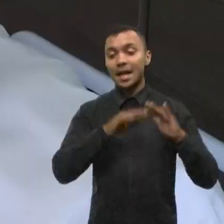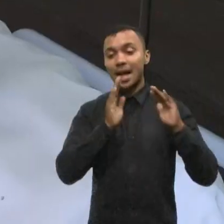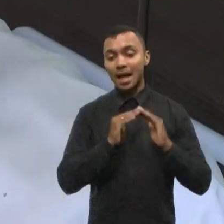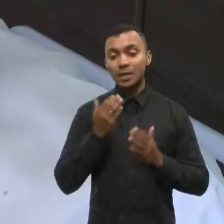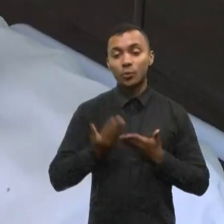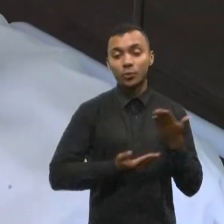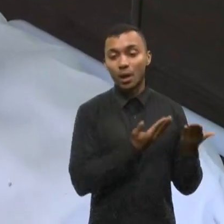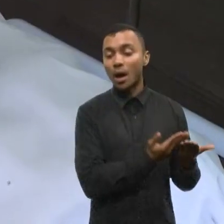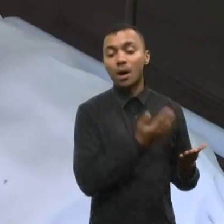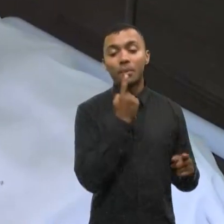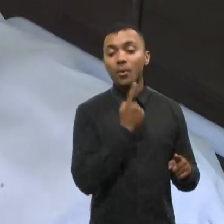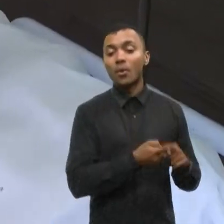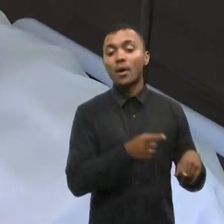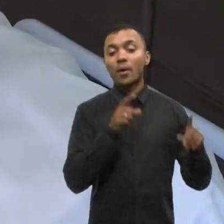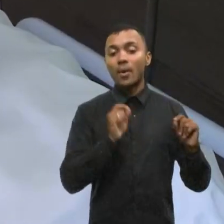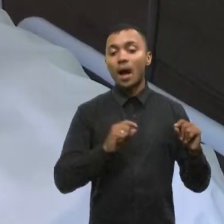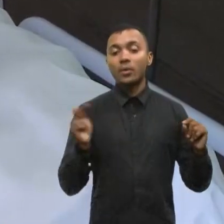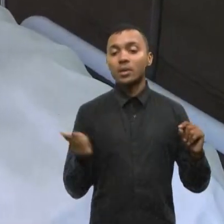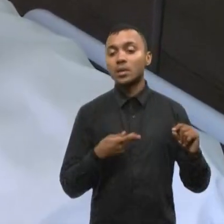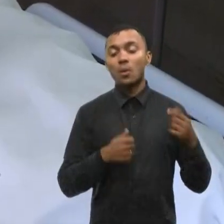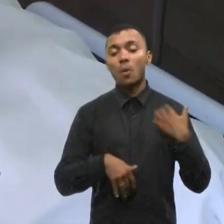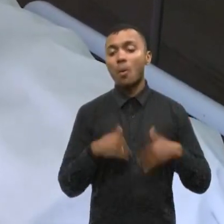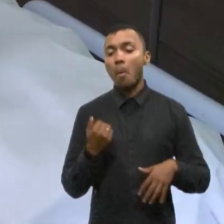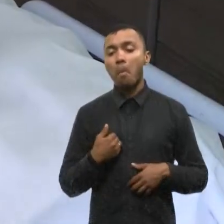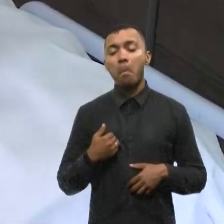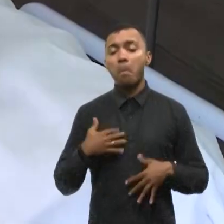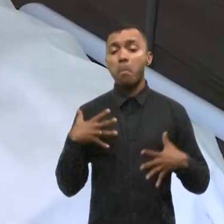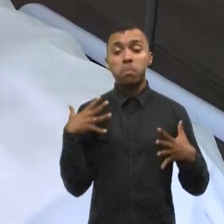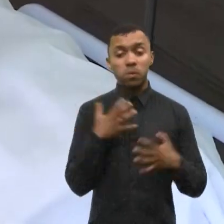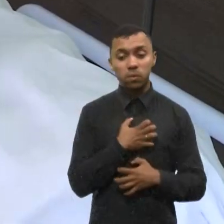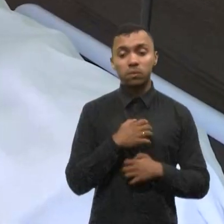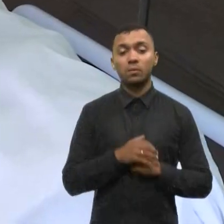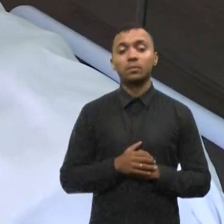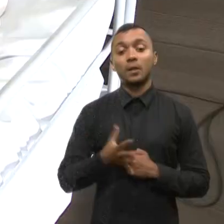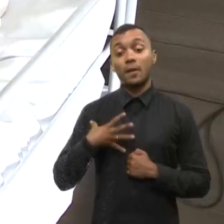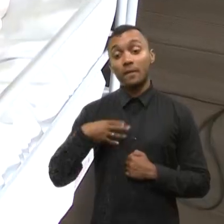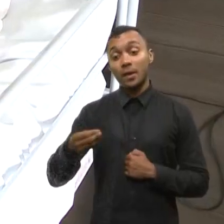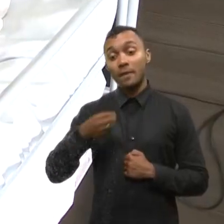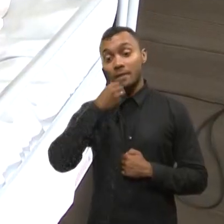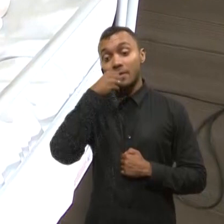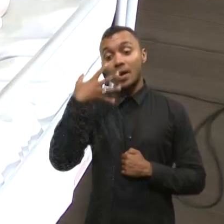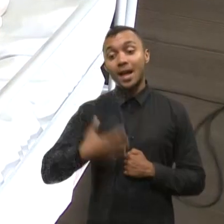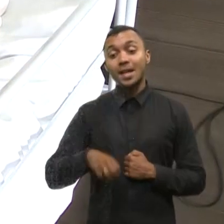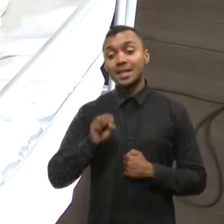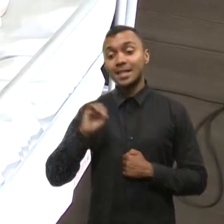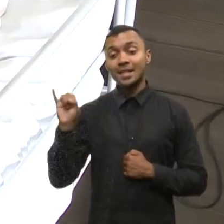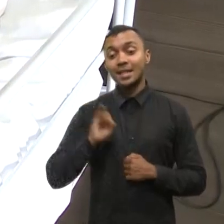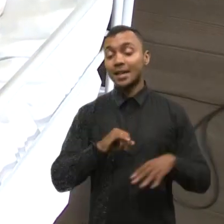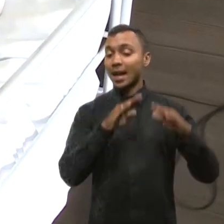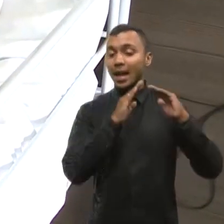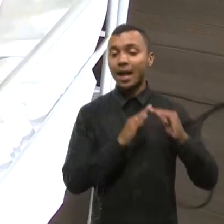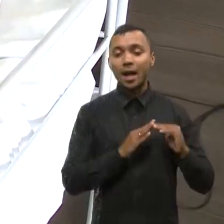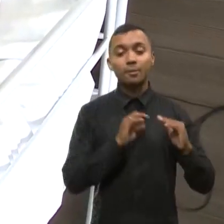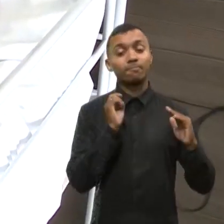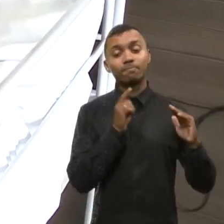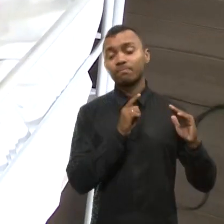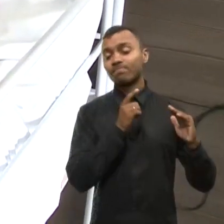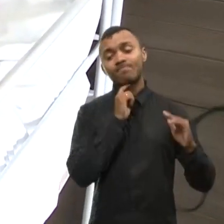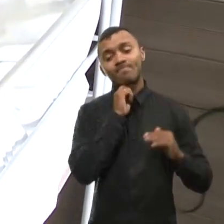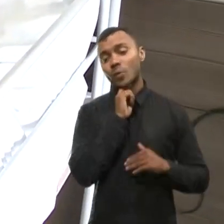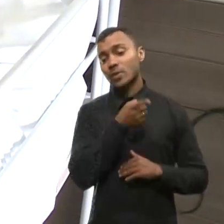cuidados devido a uma convulsão neurológica. A filha conta que se estivesse em casa, não teria